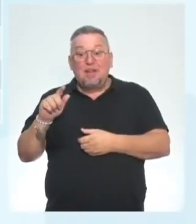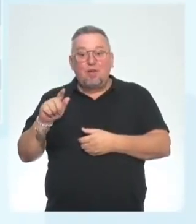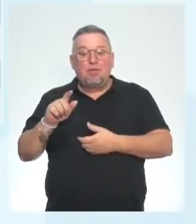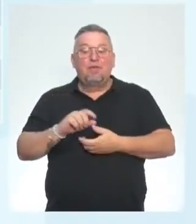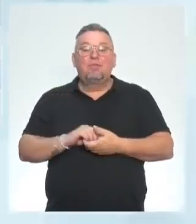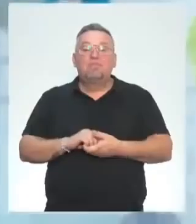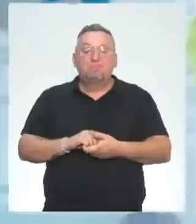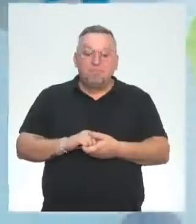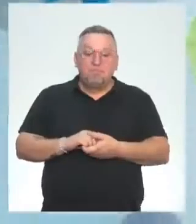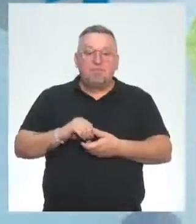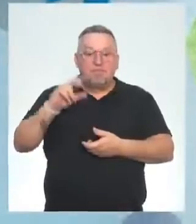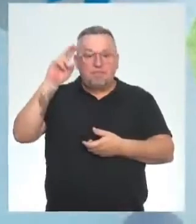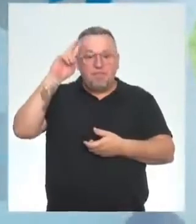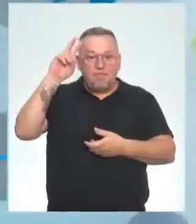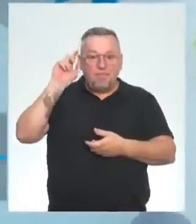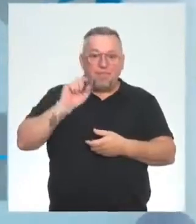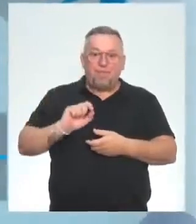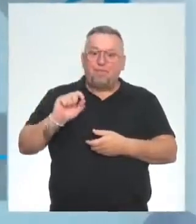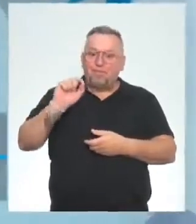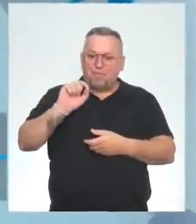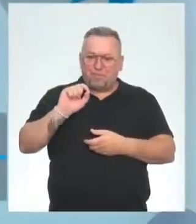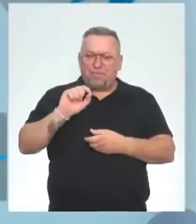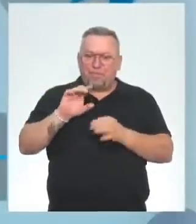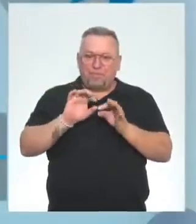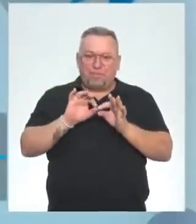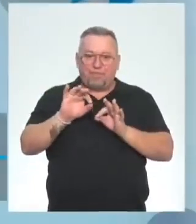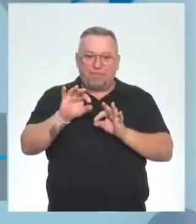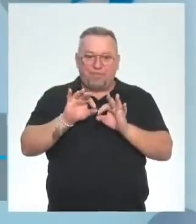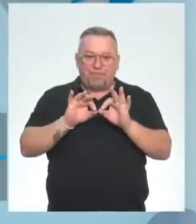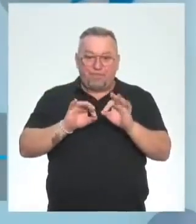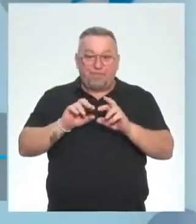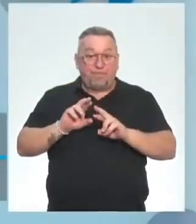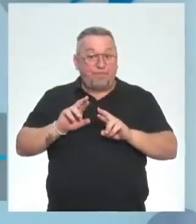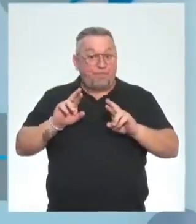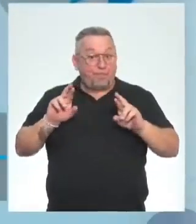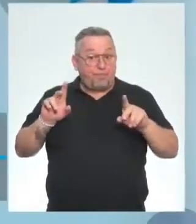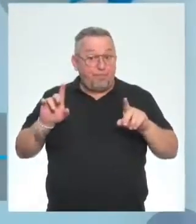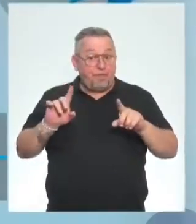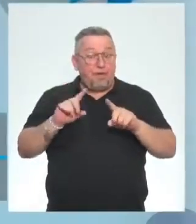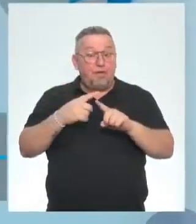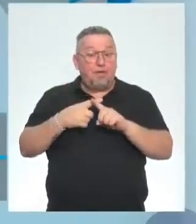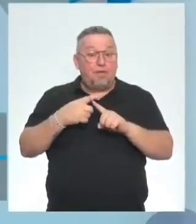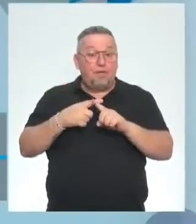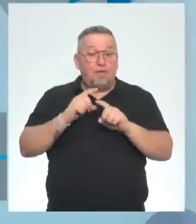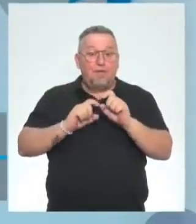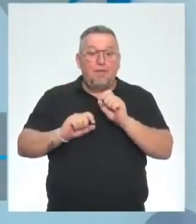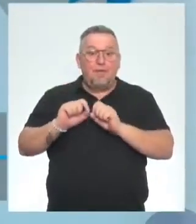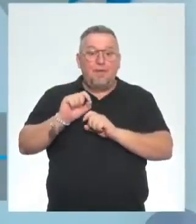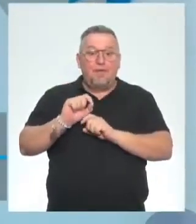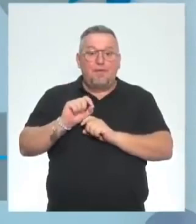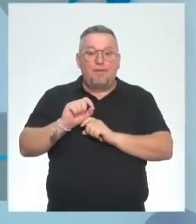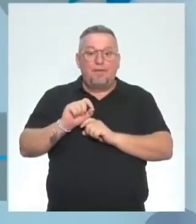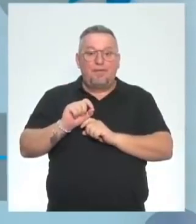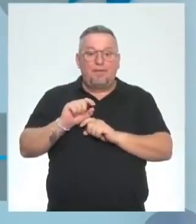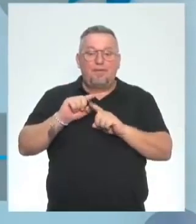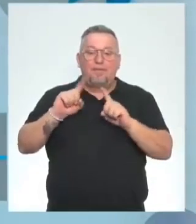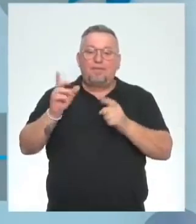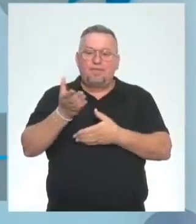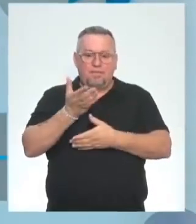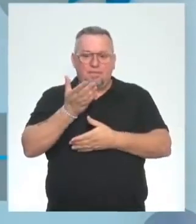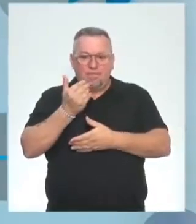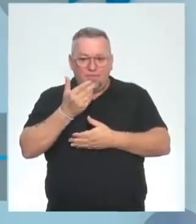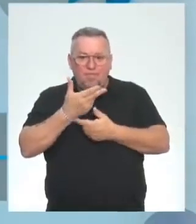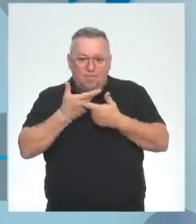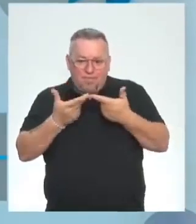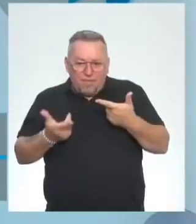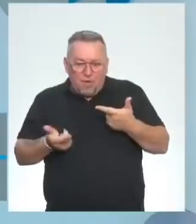15 gramas. Lembrando, né, que essas medidas são diferentes, porque no caso esses alimentos, né,